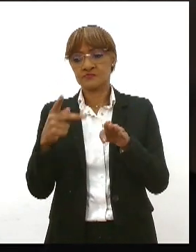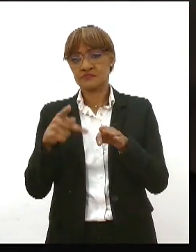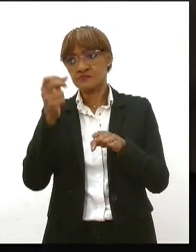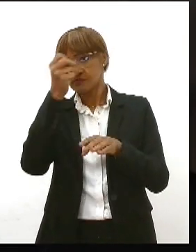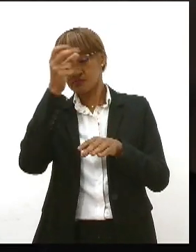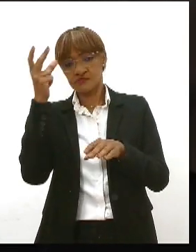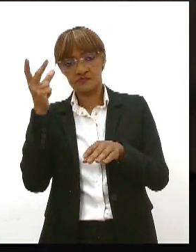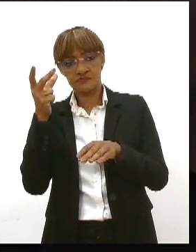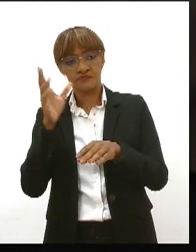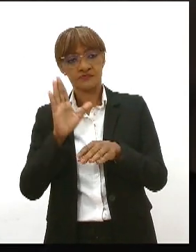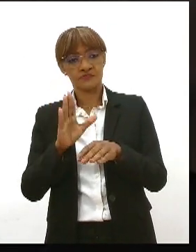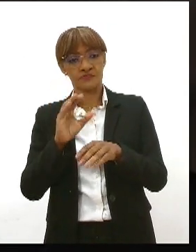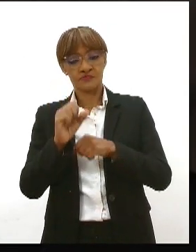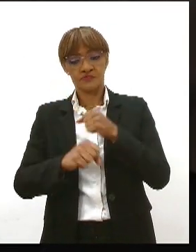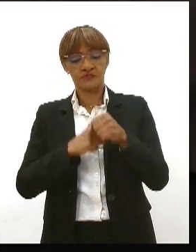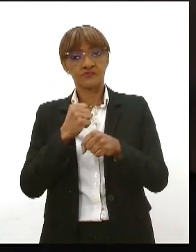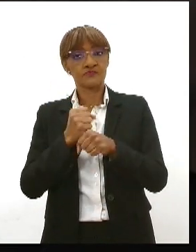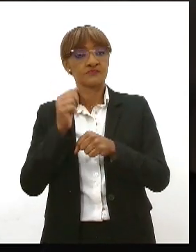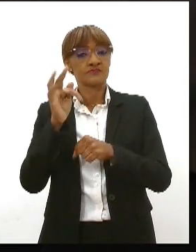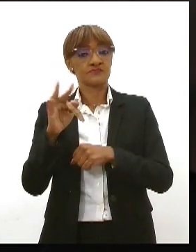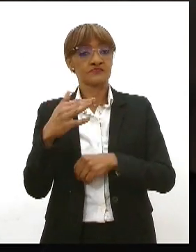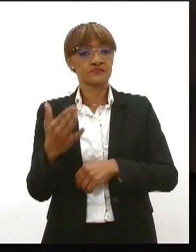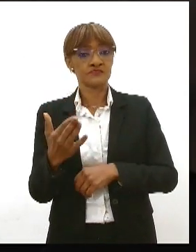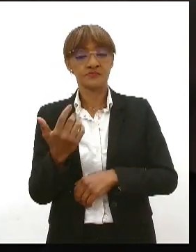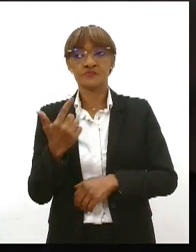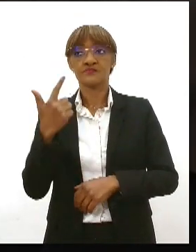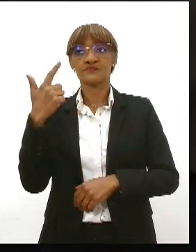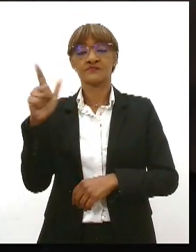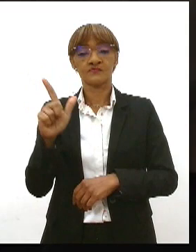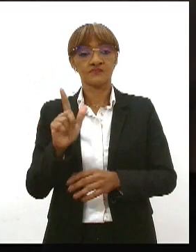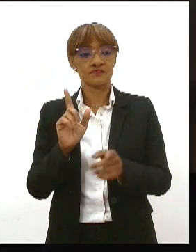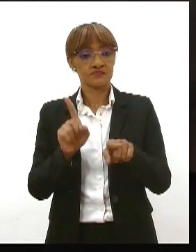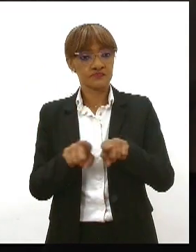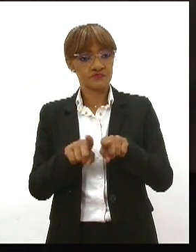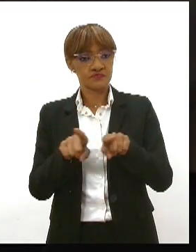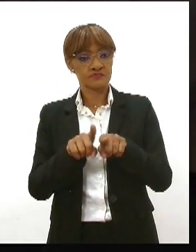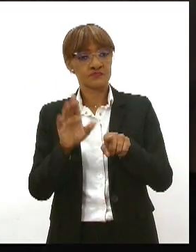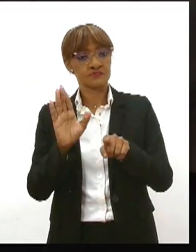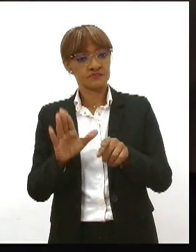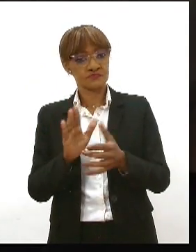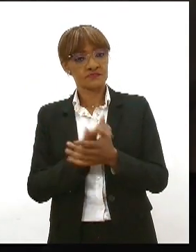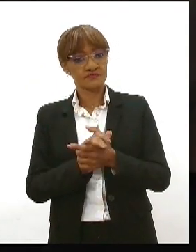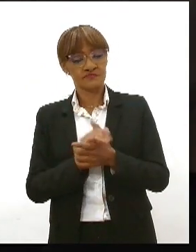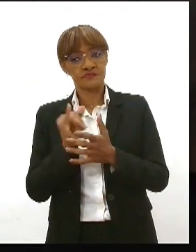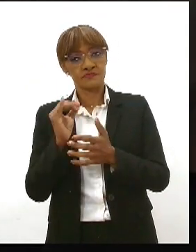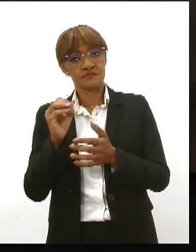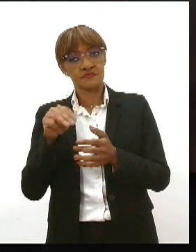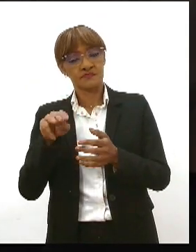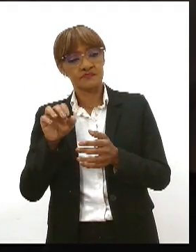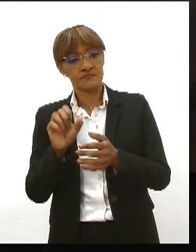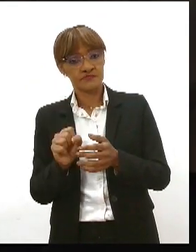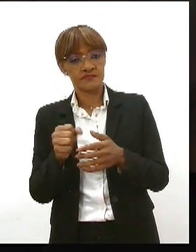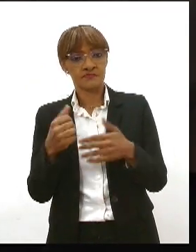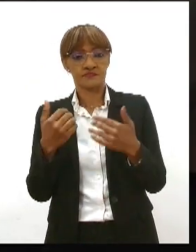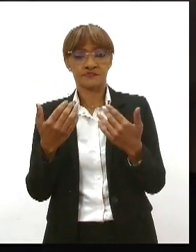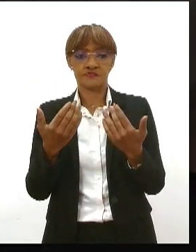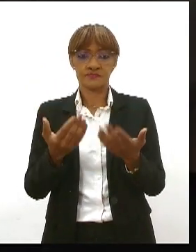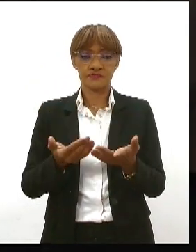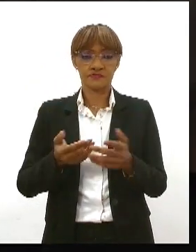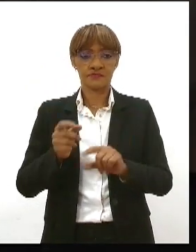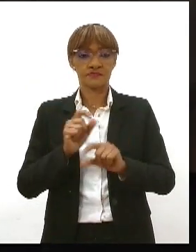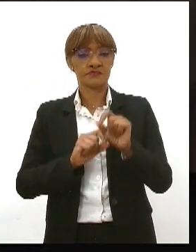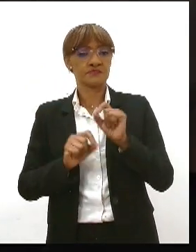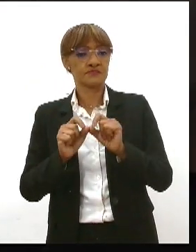próximo ano a gente vai ter outros fatores repercutindo na repartição do ICMS dos municípios, que seriam fatores relacionados à